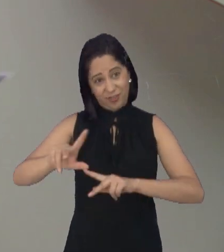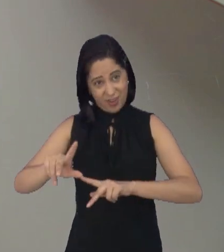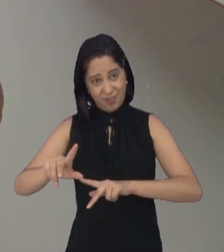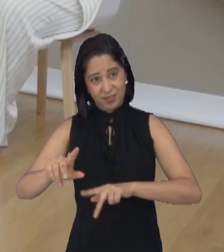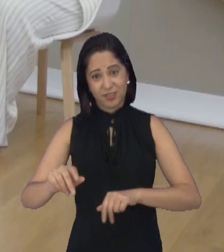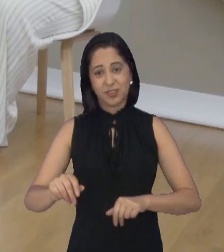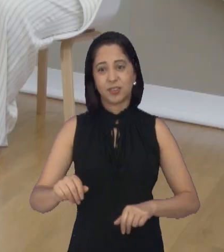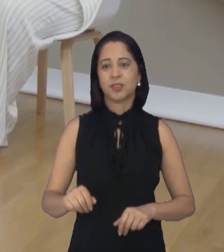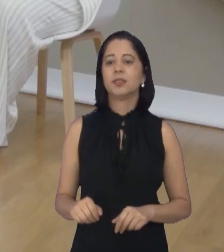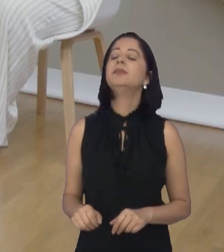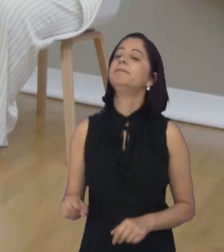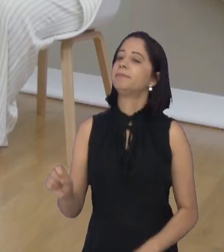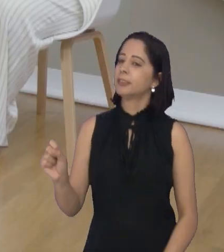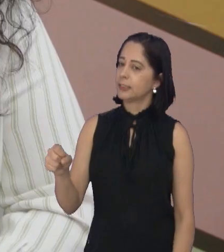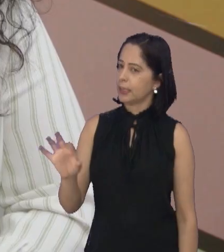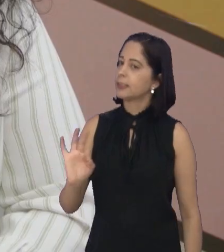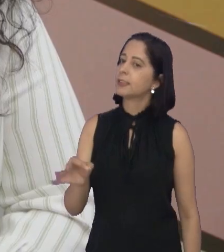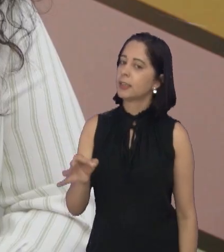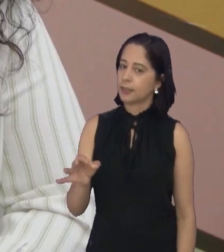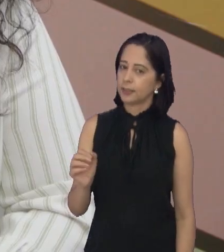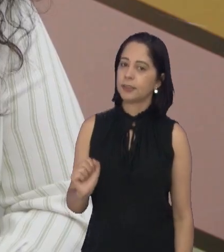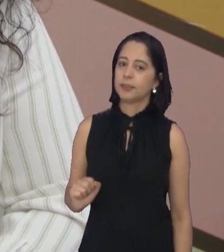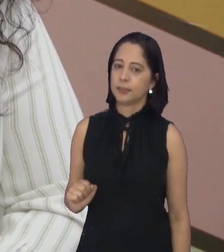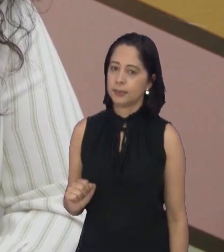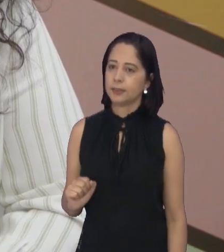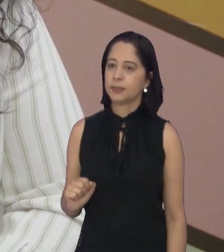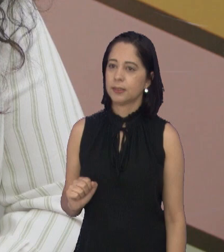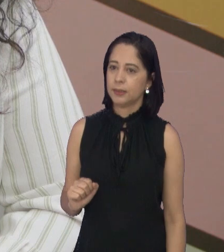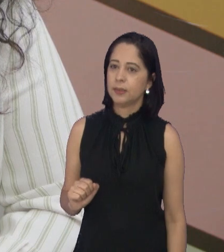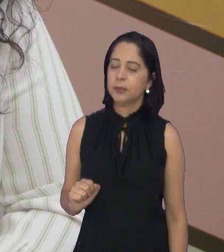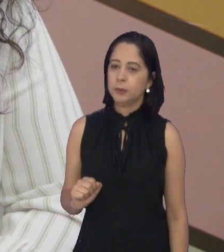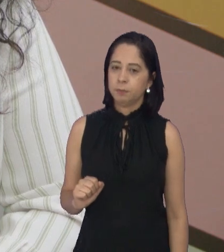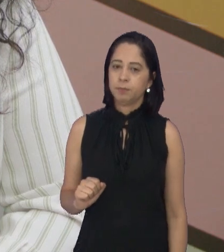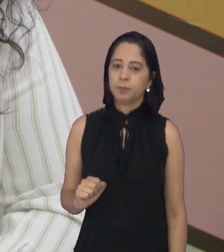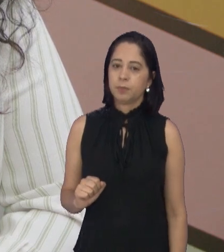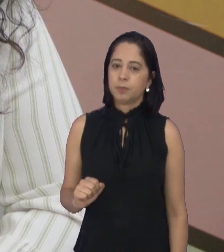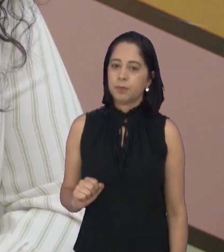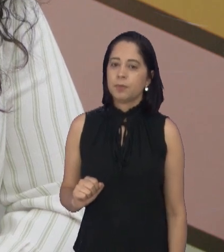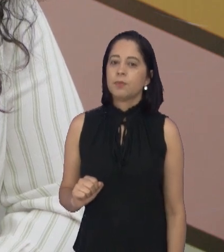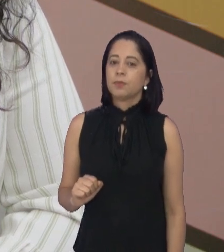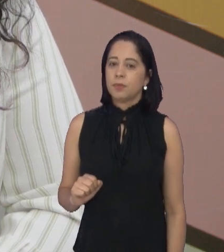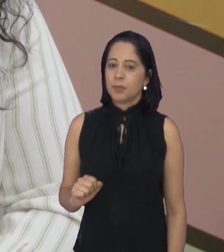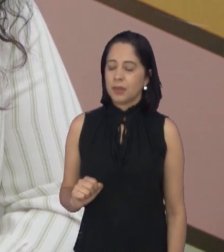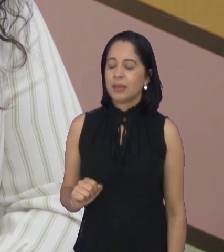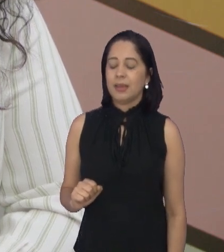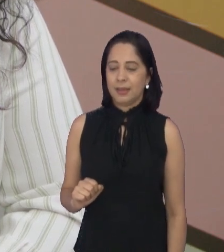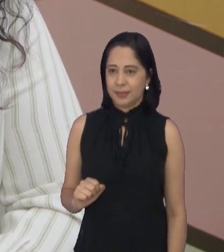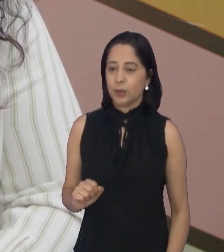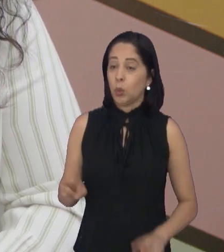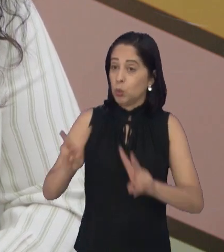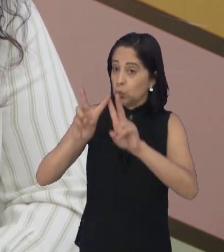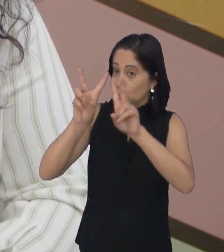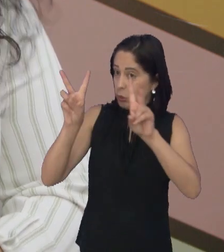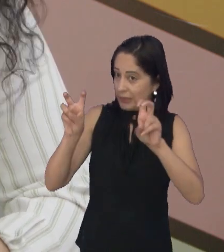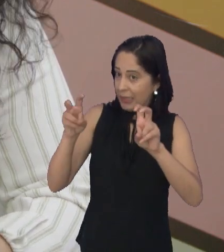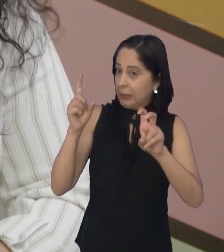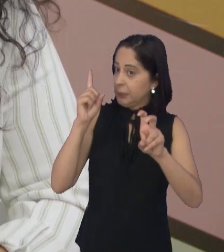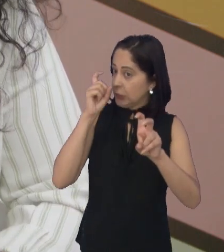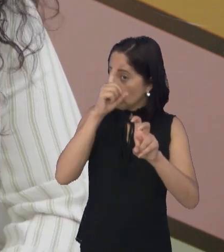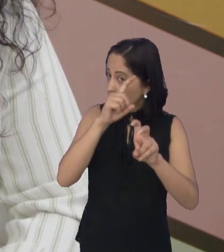outra. Ah, com certeza, né? Eu acho que é uma situação complexa, porque requer